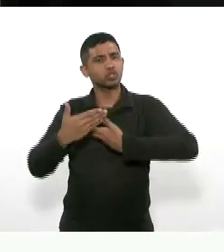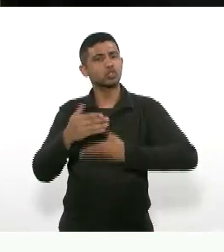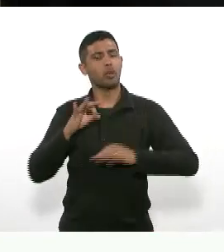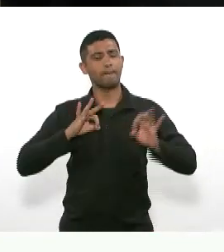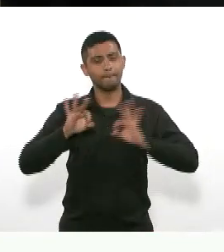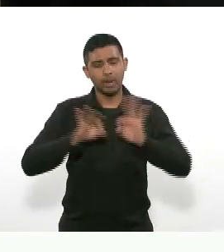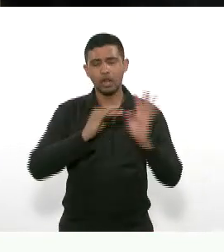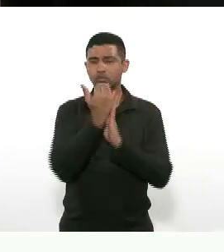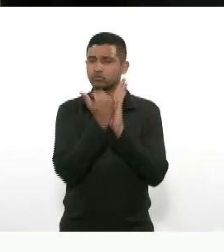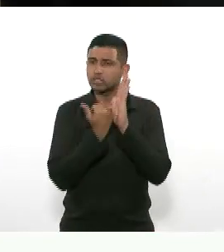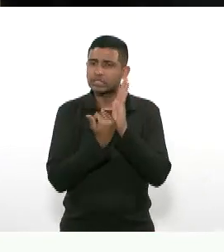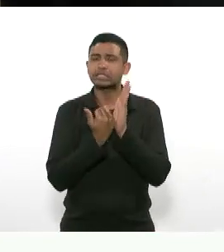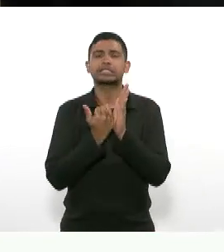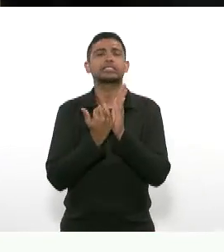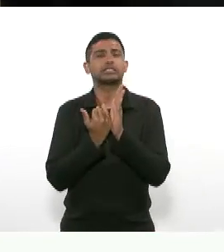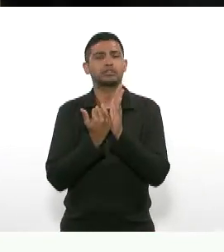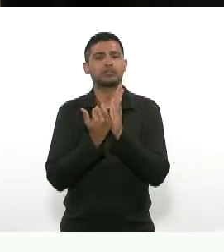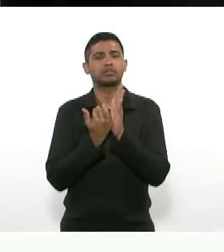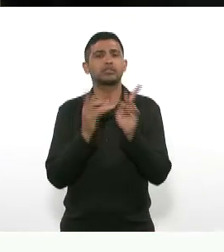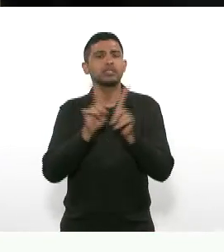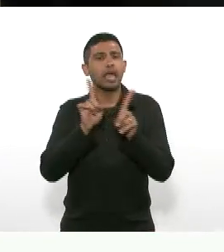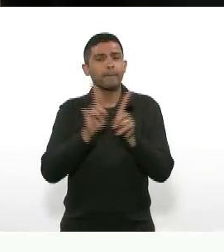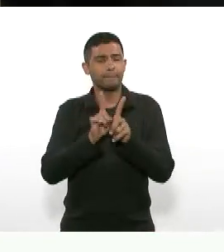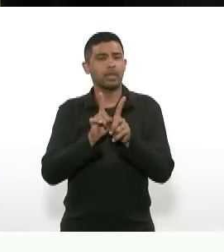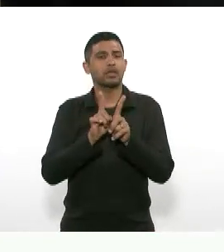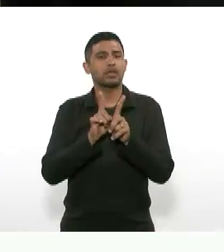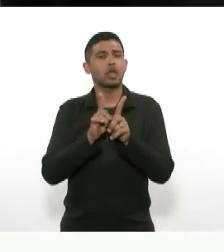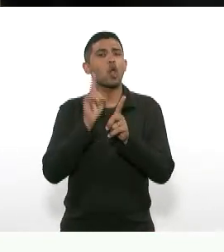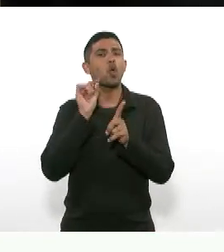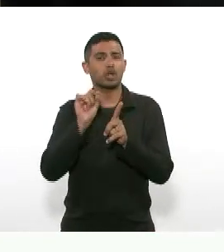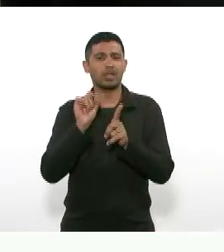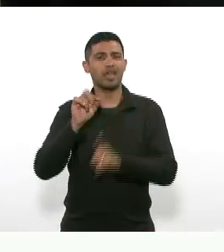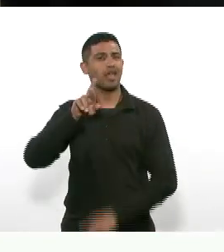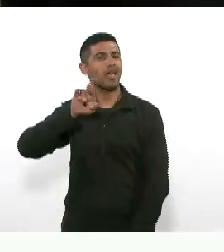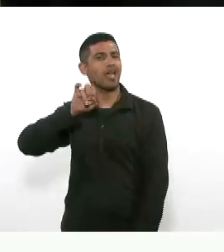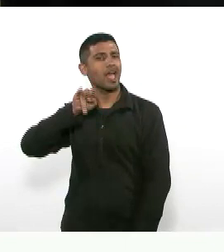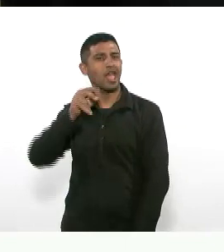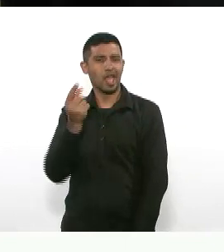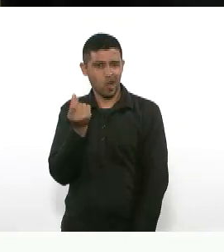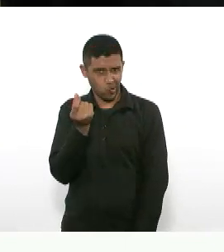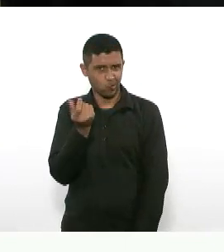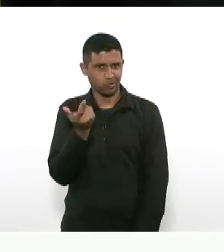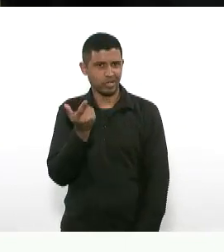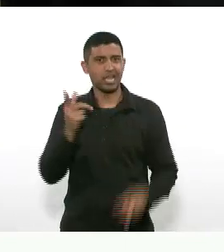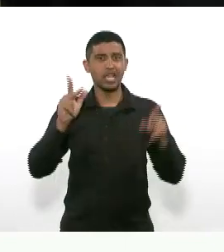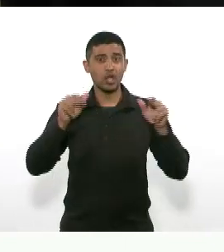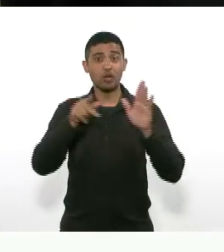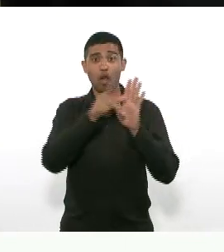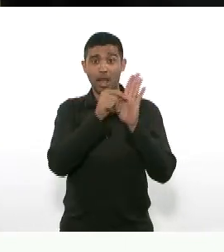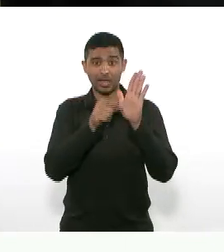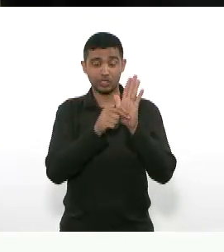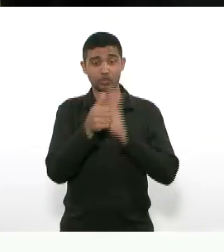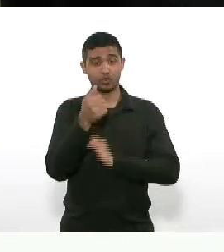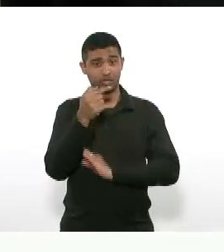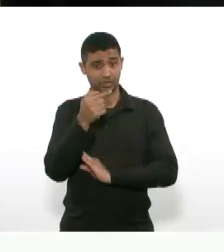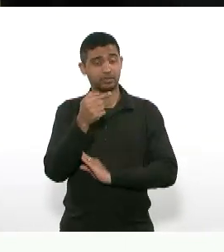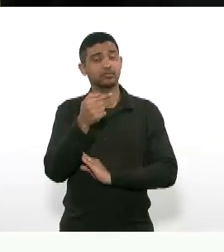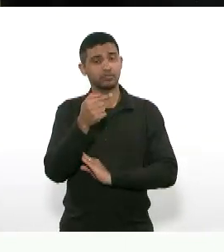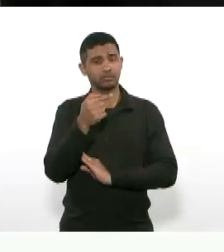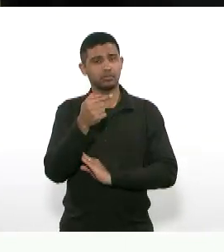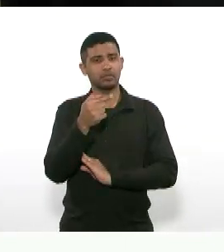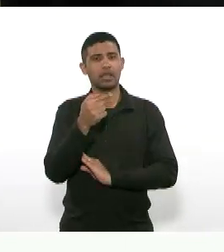Defesa Social, também por meio da transferência de recursos, como anuncia o artigo 17 do aludido